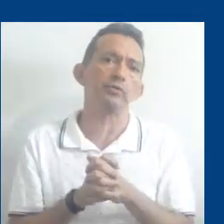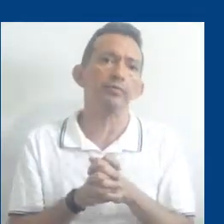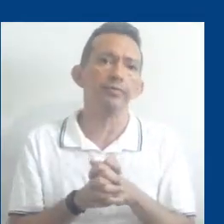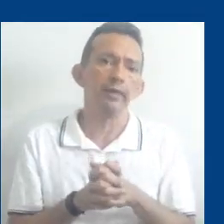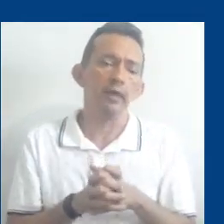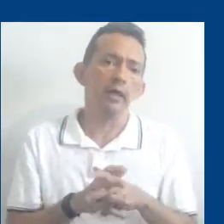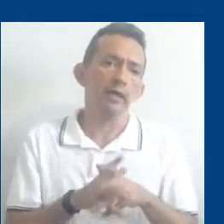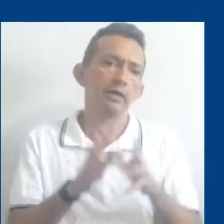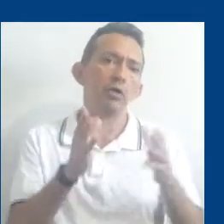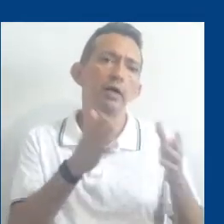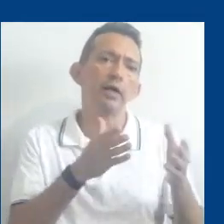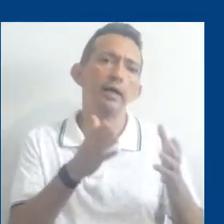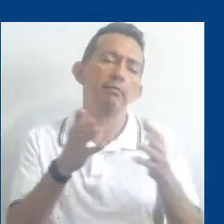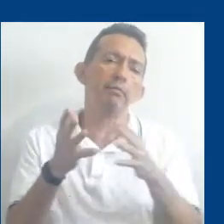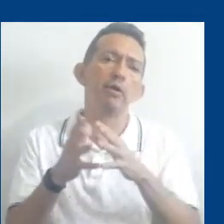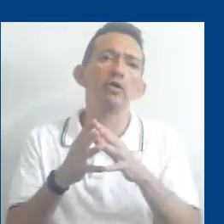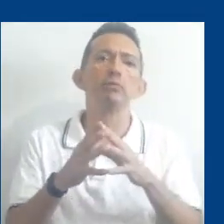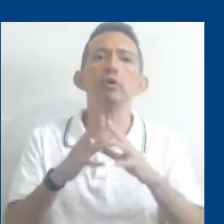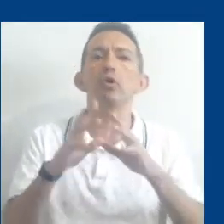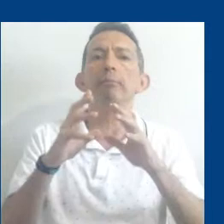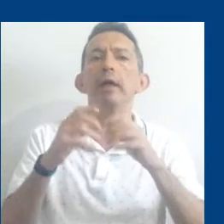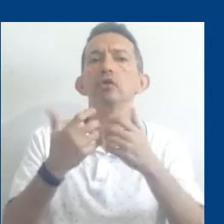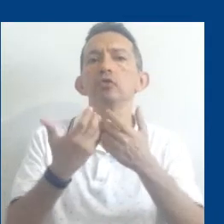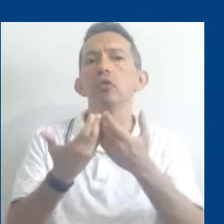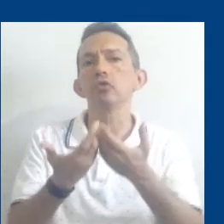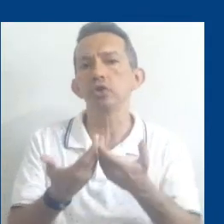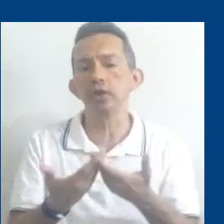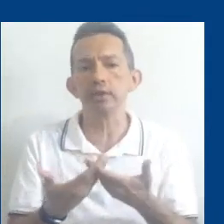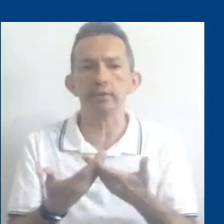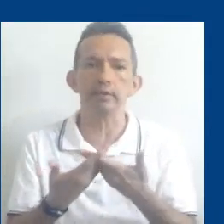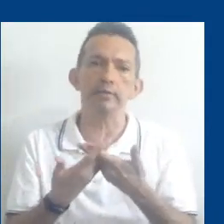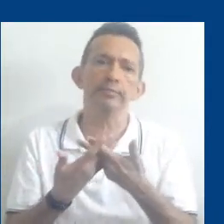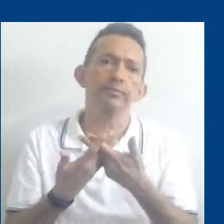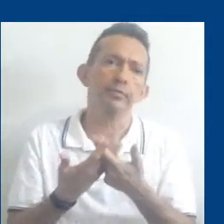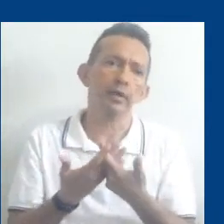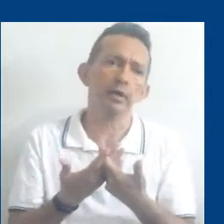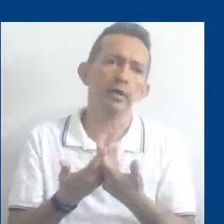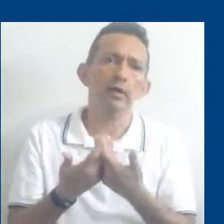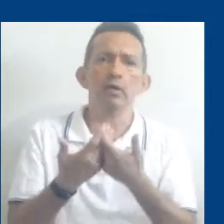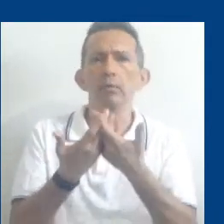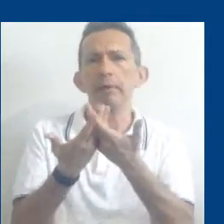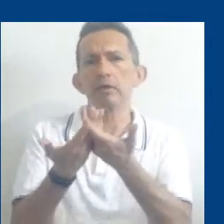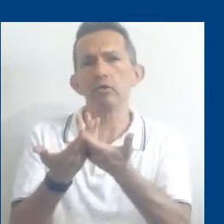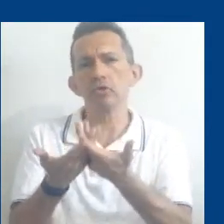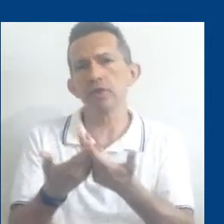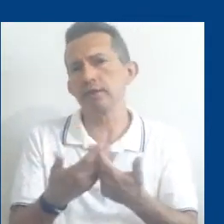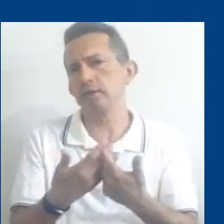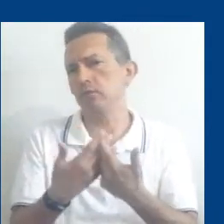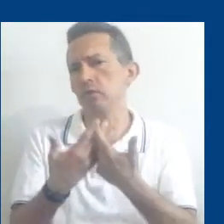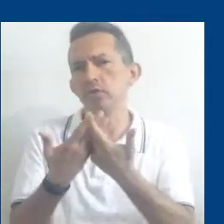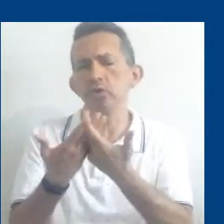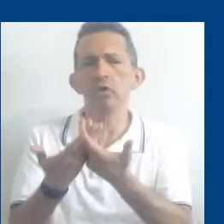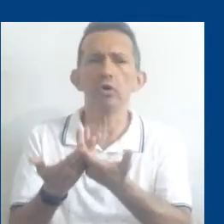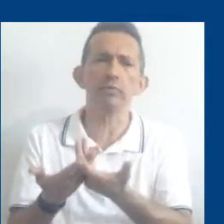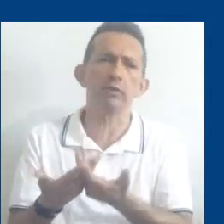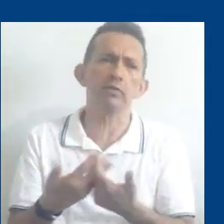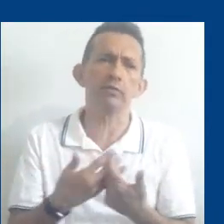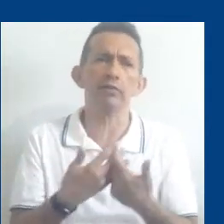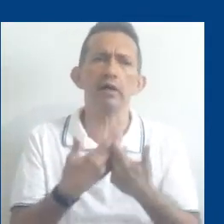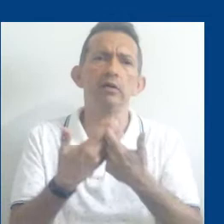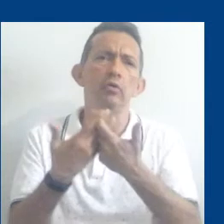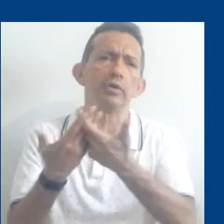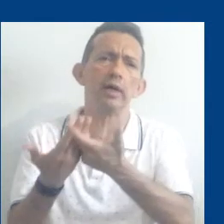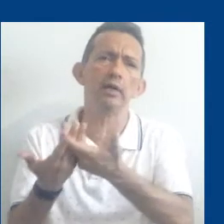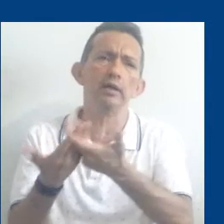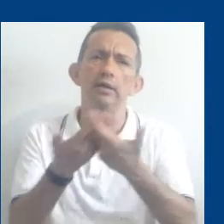liso. Essa organela membranosa chama de complexo golgiense, né? Complexo golgiense tem um monte de nomes que